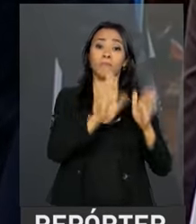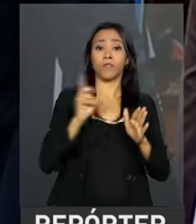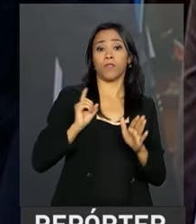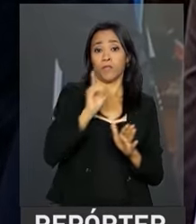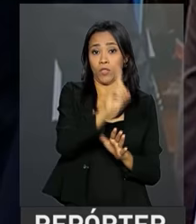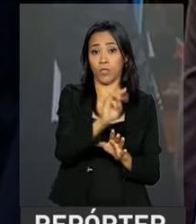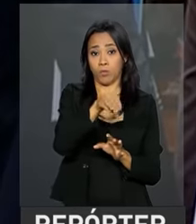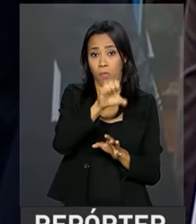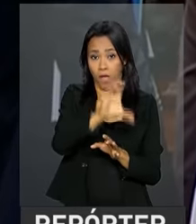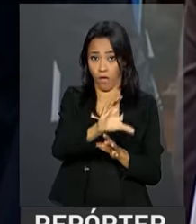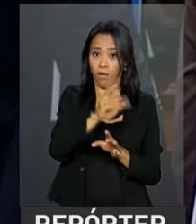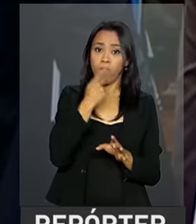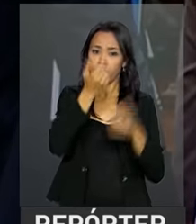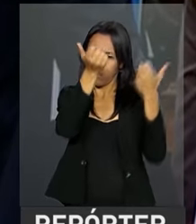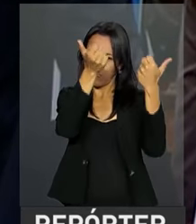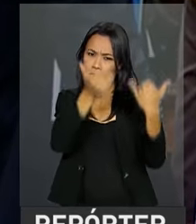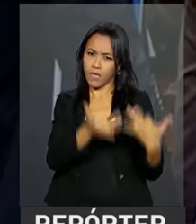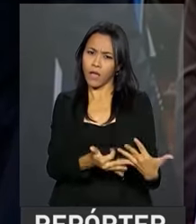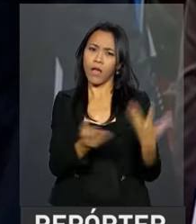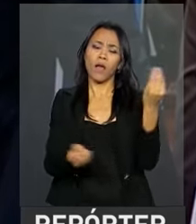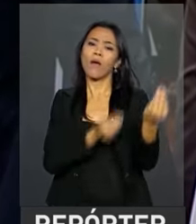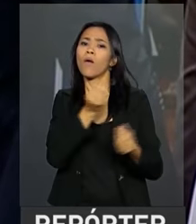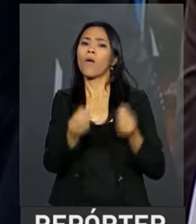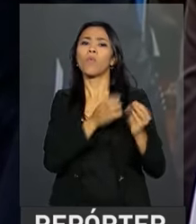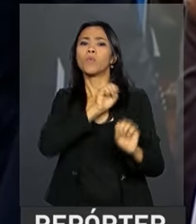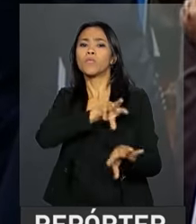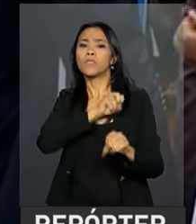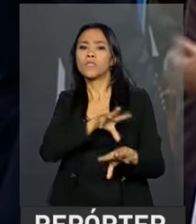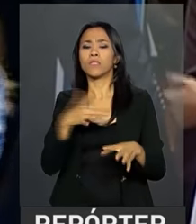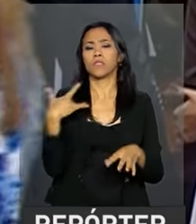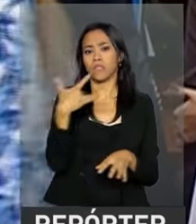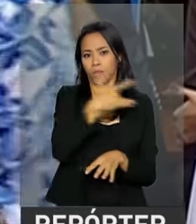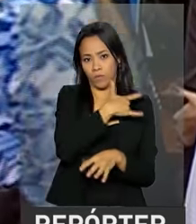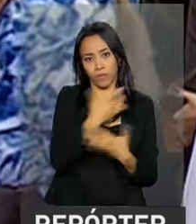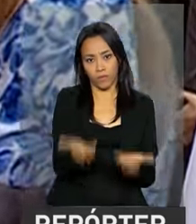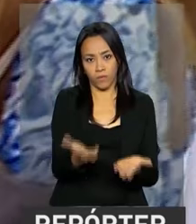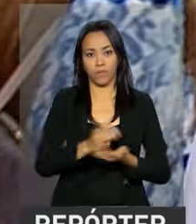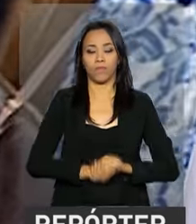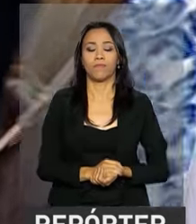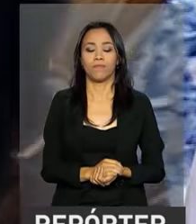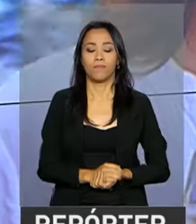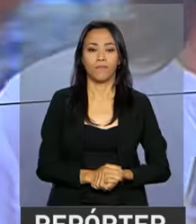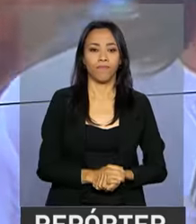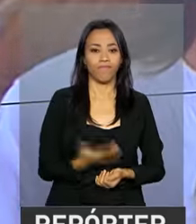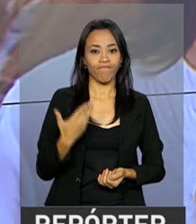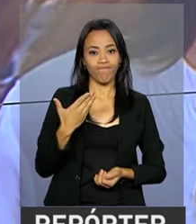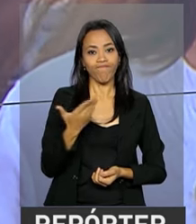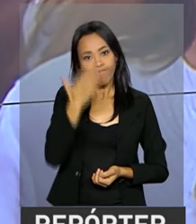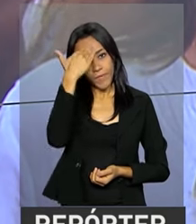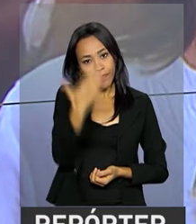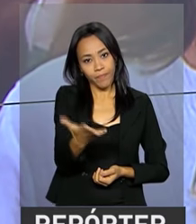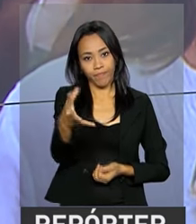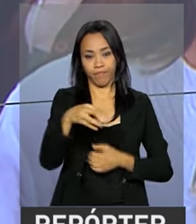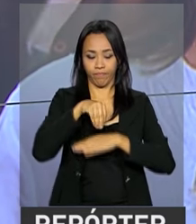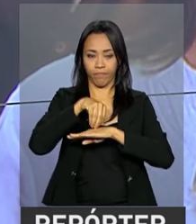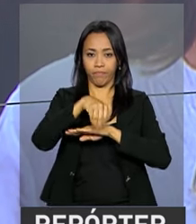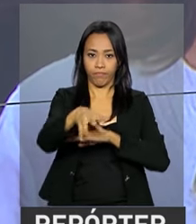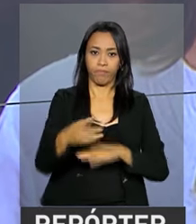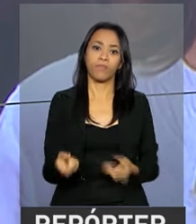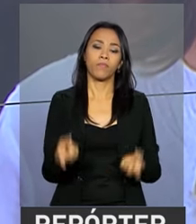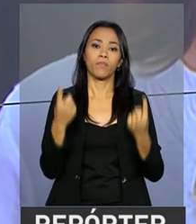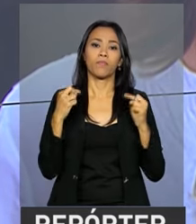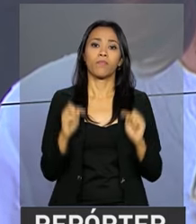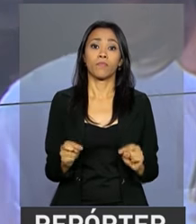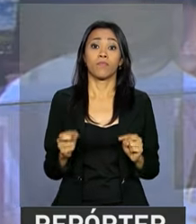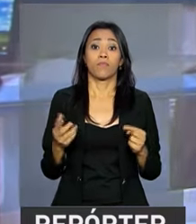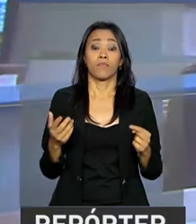Filho, fará uma exposição num painel sobre educação e saúde. Leandro, é com você. Ok, Thaís, obrigado pelas suas informações.